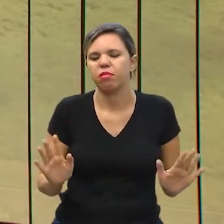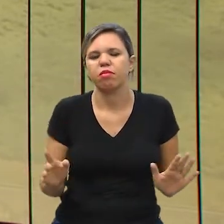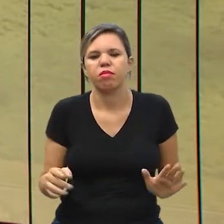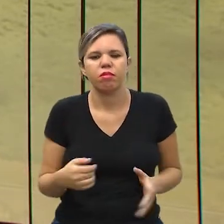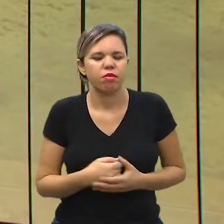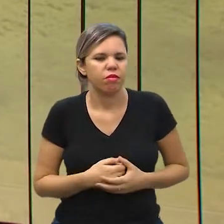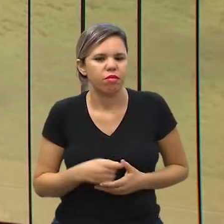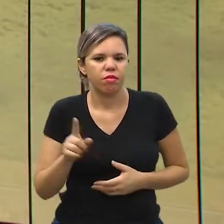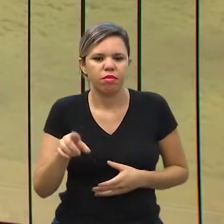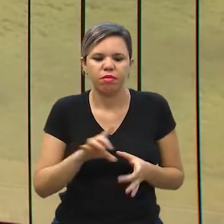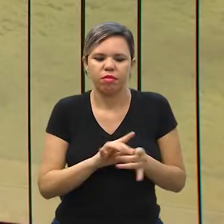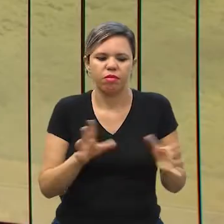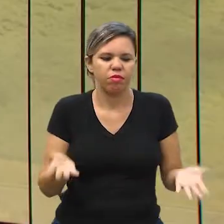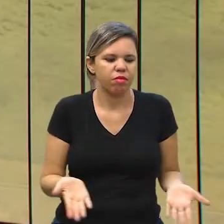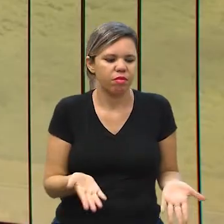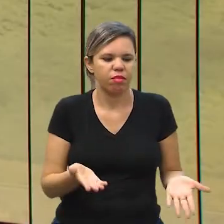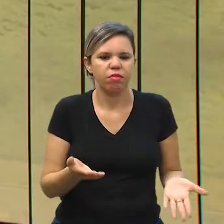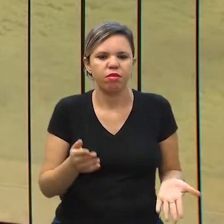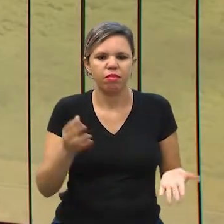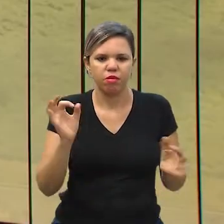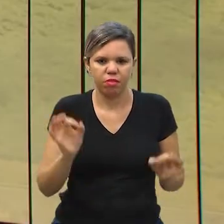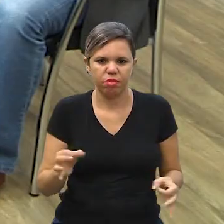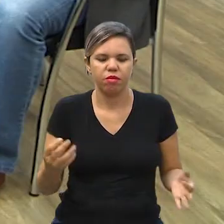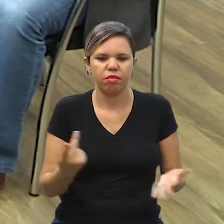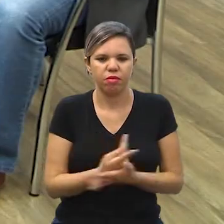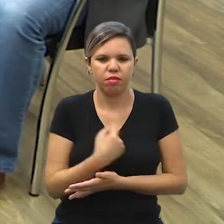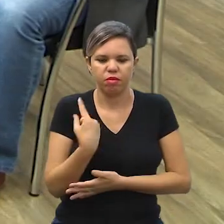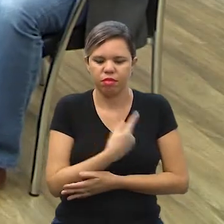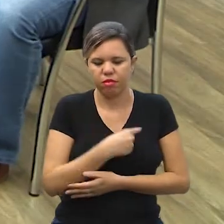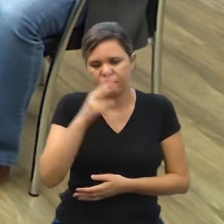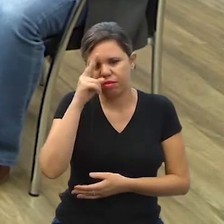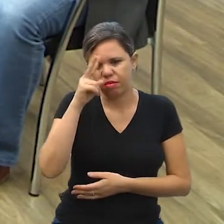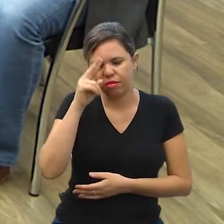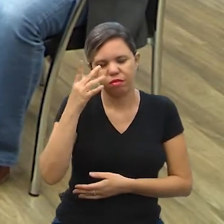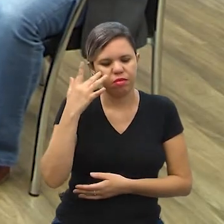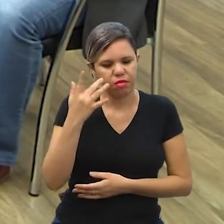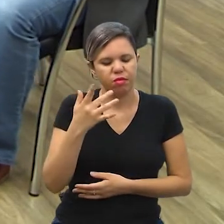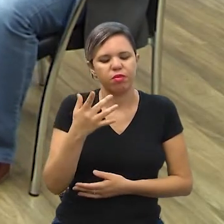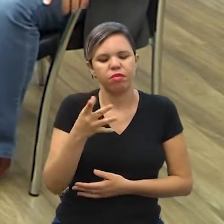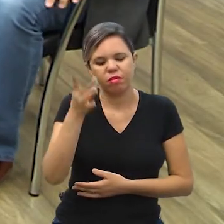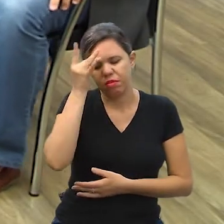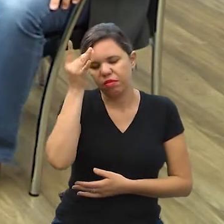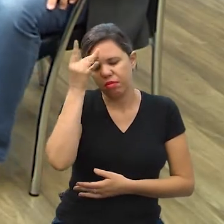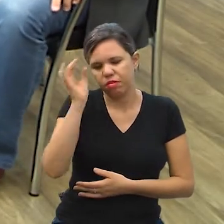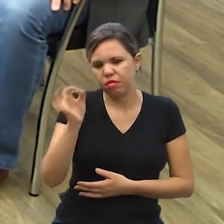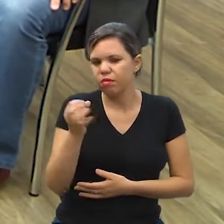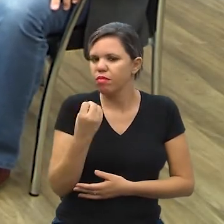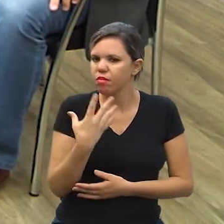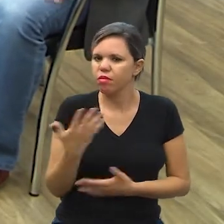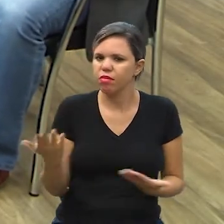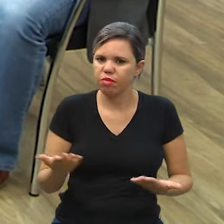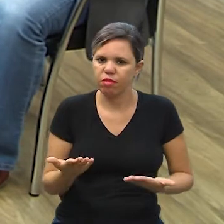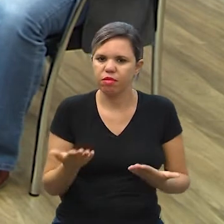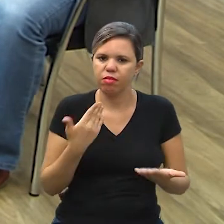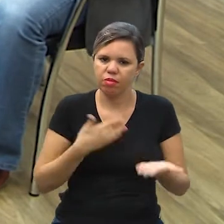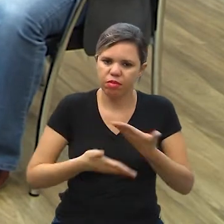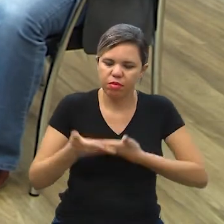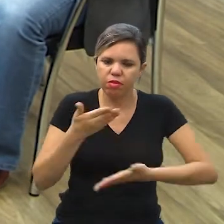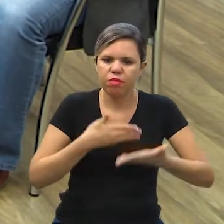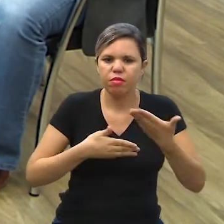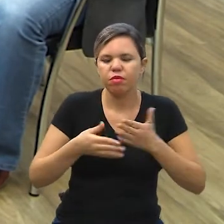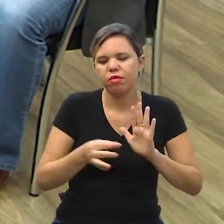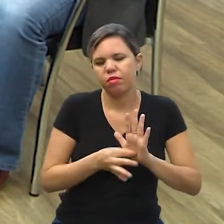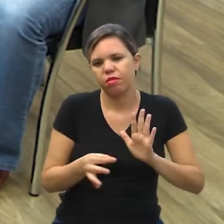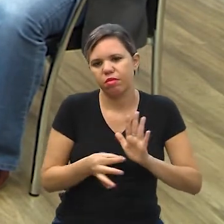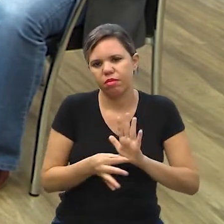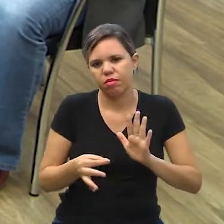é o nosso isso é isso eu e do meu nossa história e acho que ele assimilou bem isso que hoje a gente